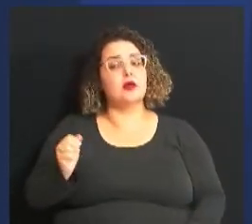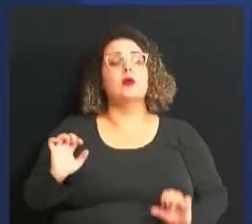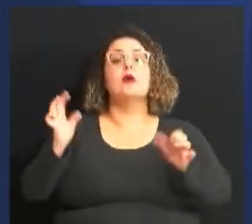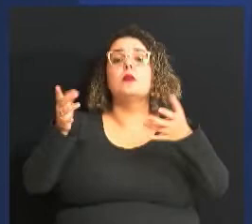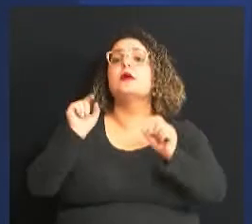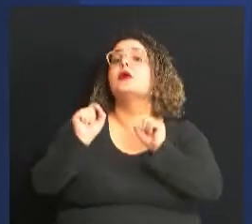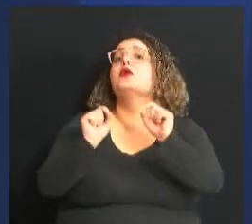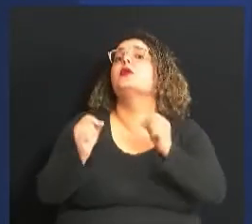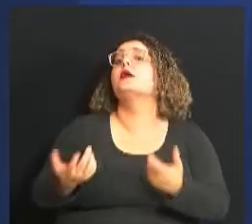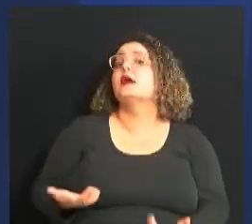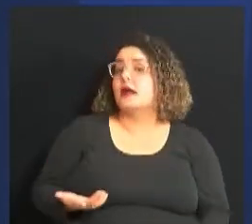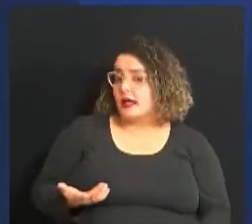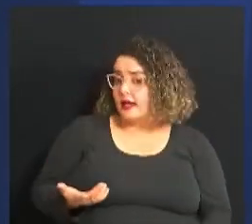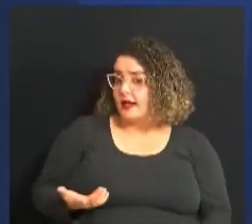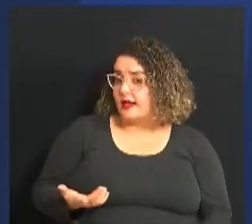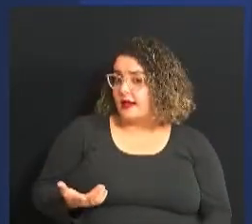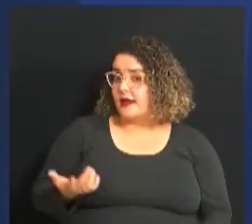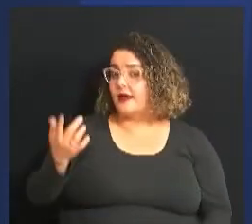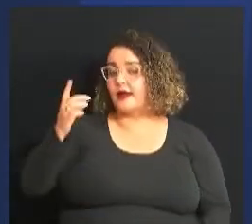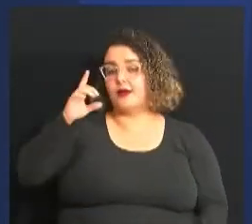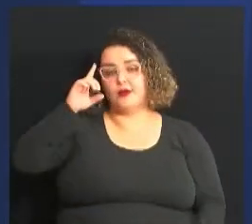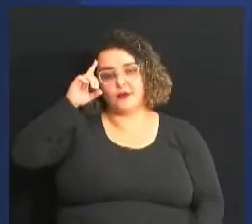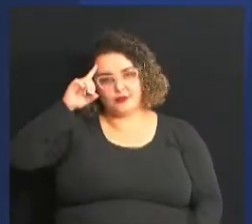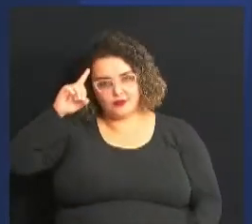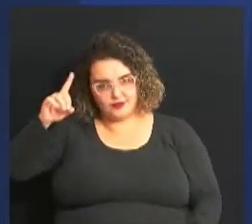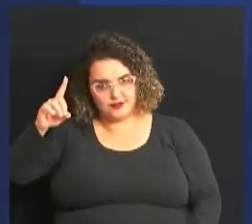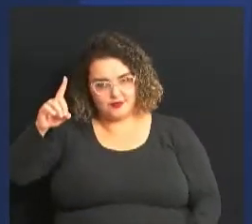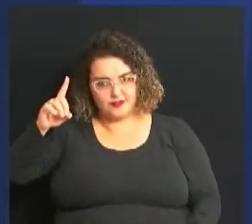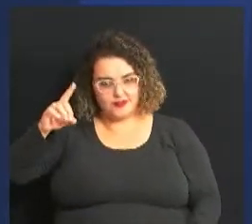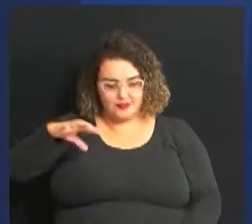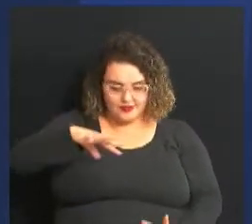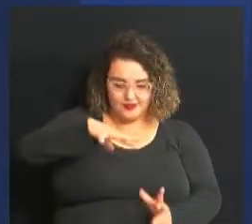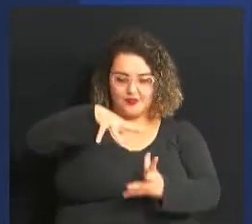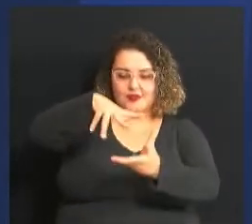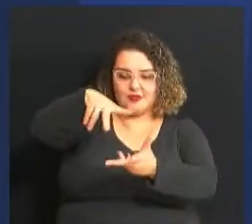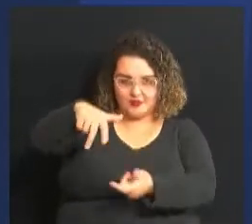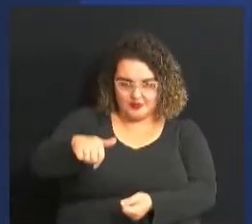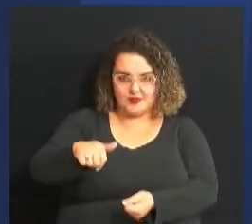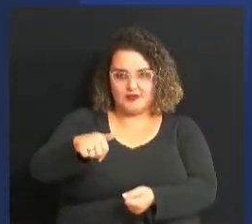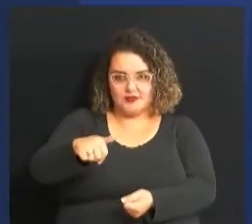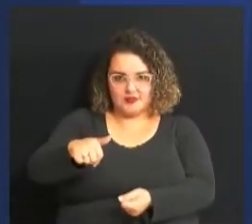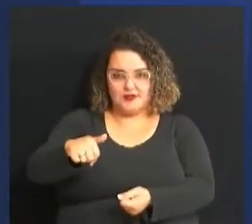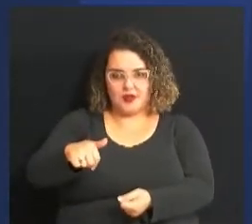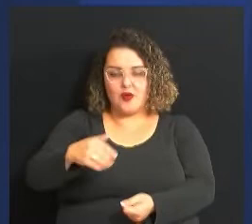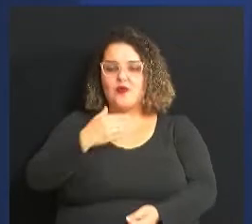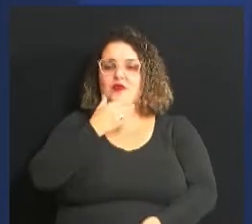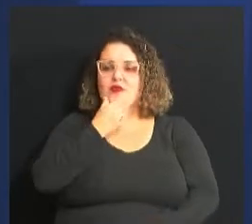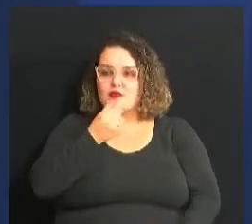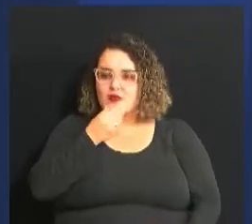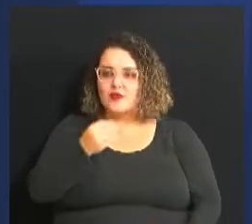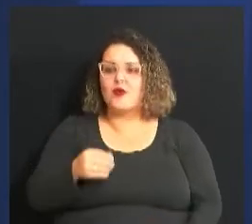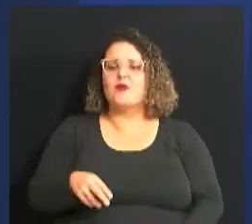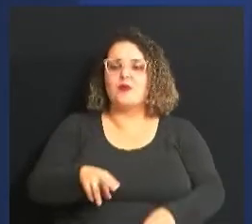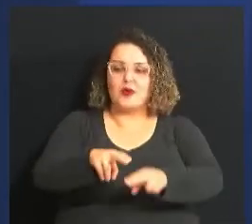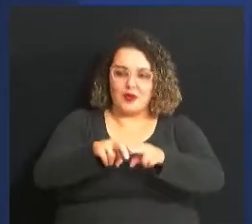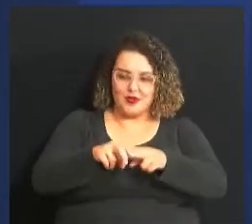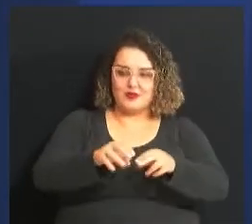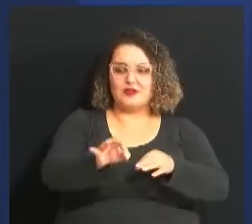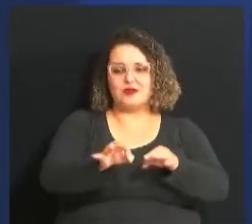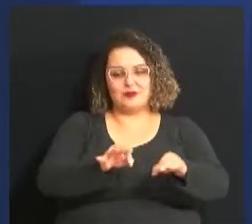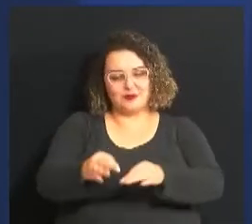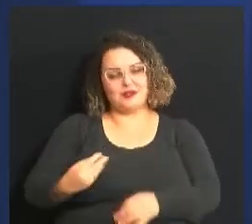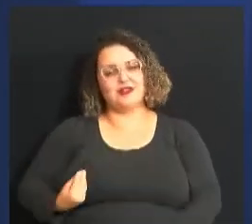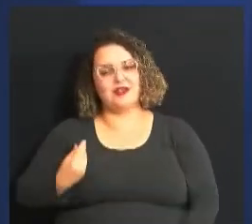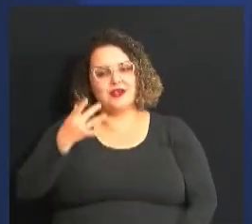O Dia Internacional do Homem. Pois é, por isso o nosso programa hoje, especial ao vivo, vai ser